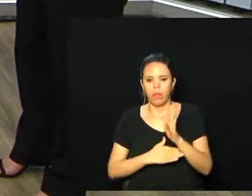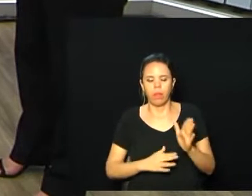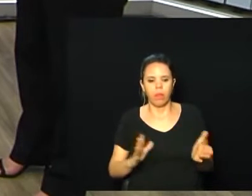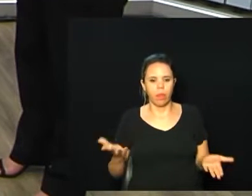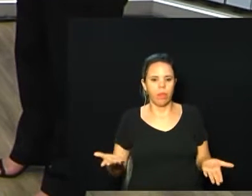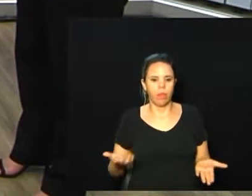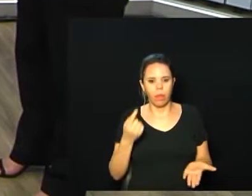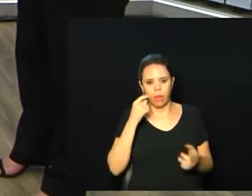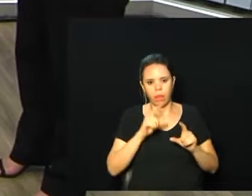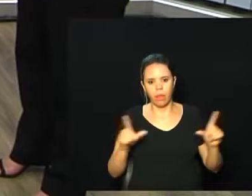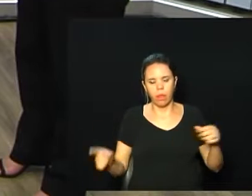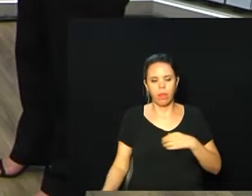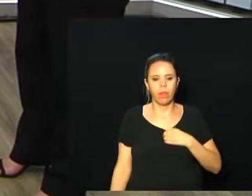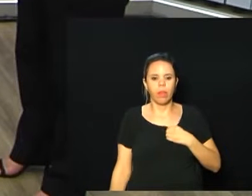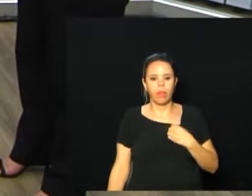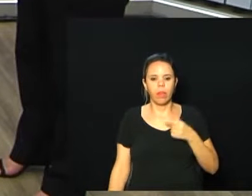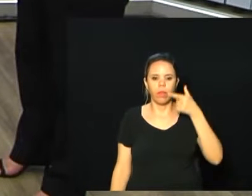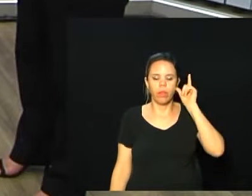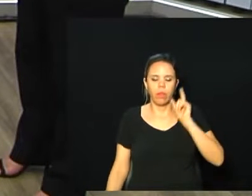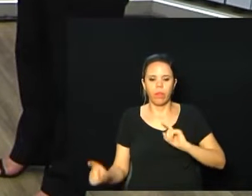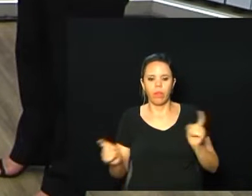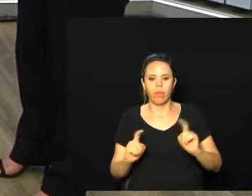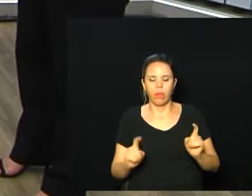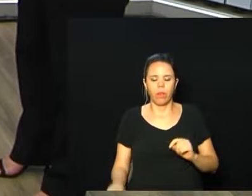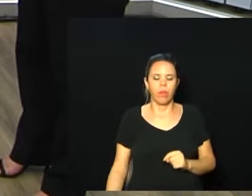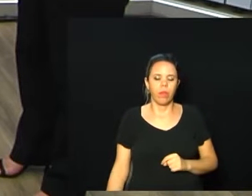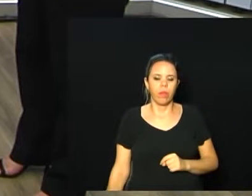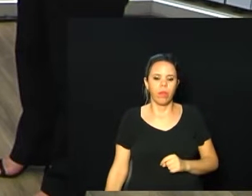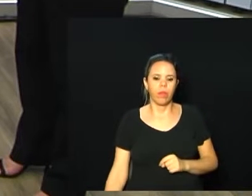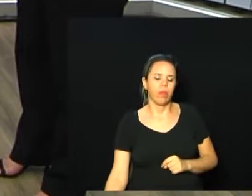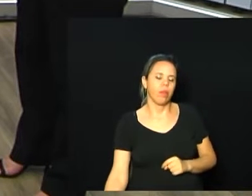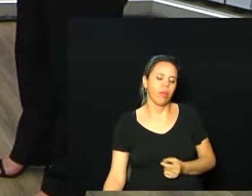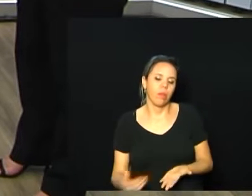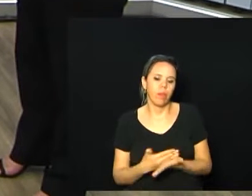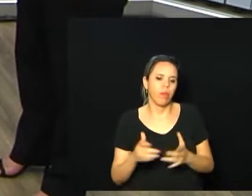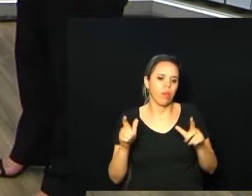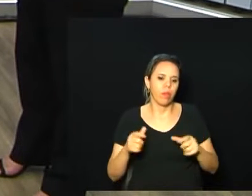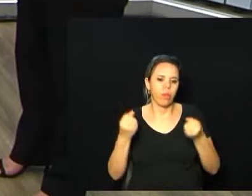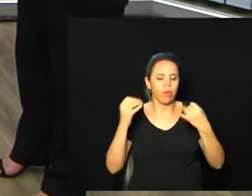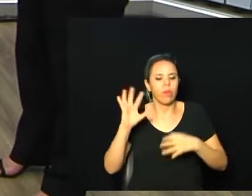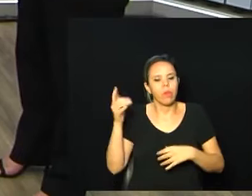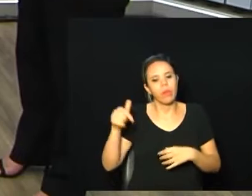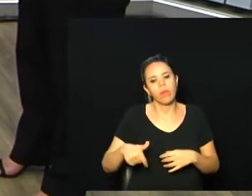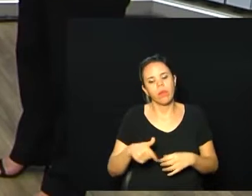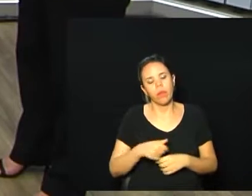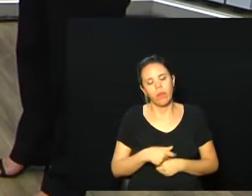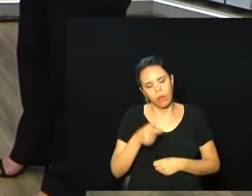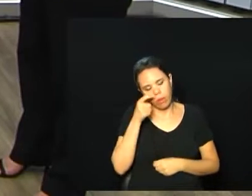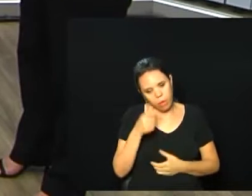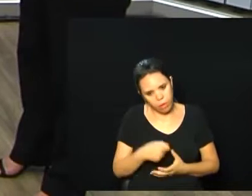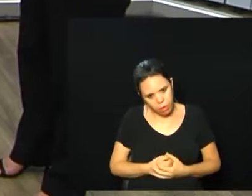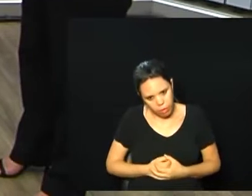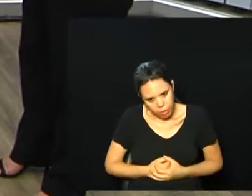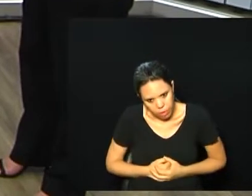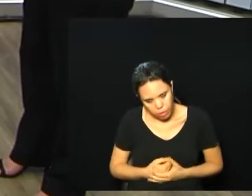Legislativo. Olha só, já está aqui na nossa tela. Ontem teve reunião ordinária. A gente começa por onde? Contando tudo que aconteceu aqui para quem está assistindo a gente. A